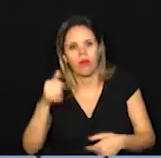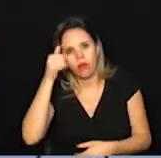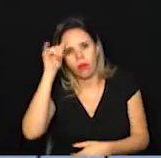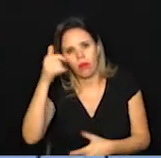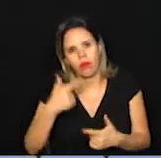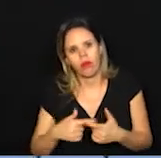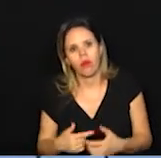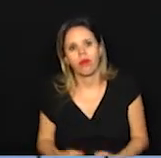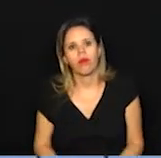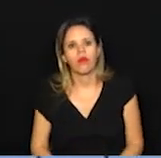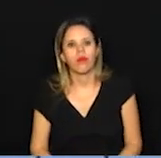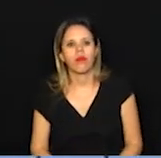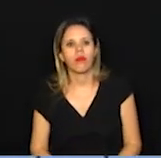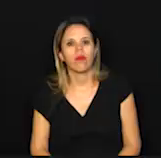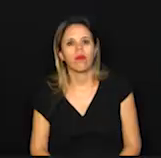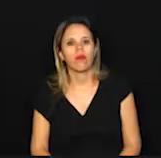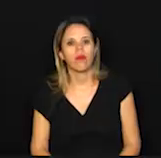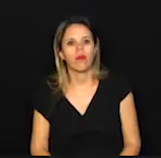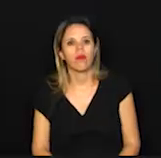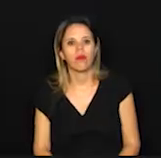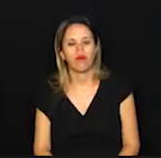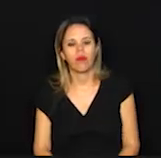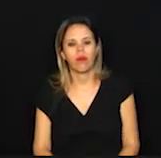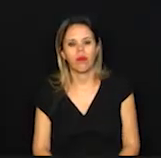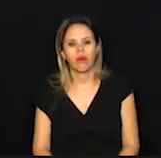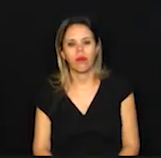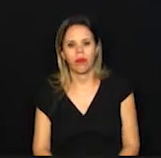esse pensamento.